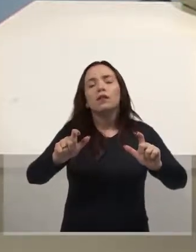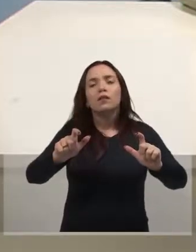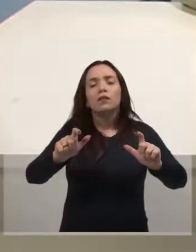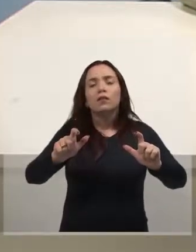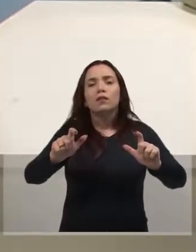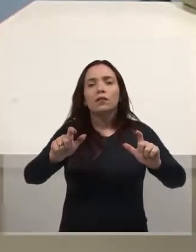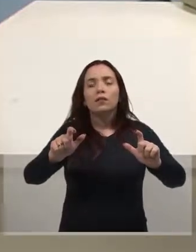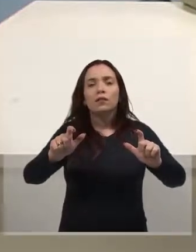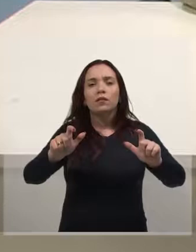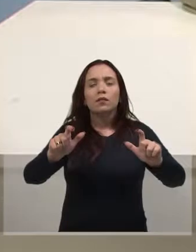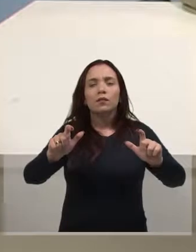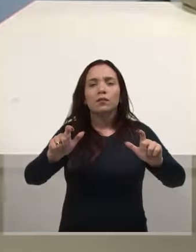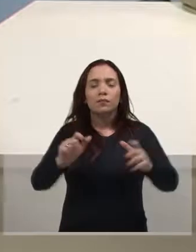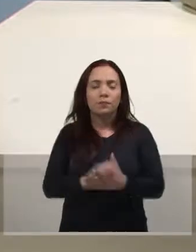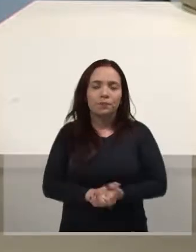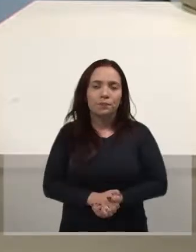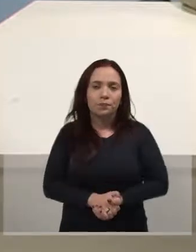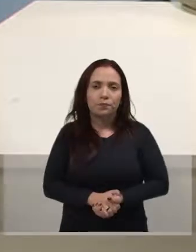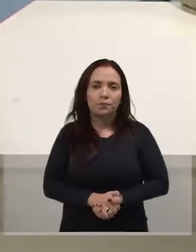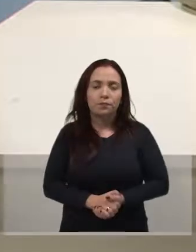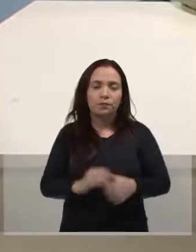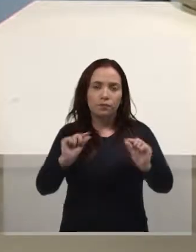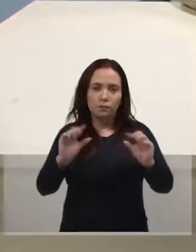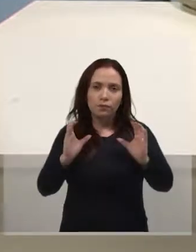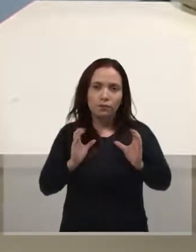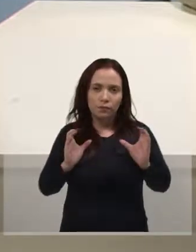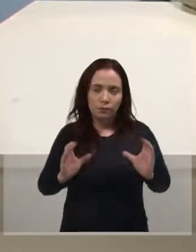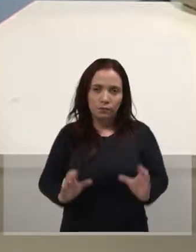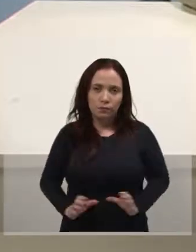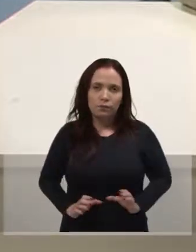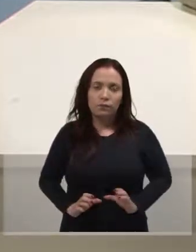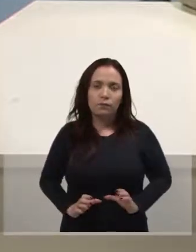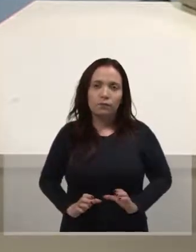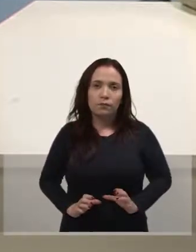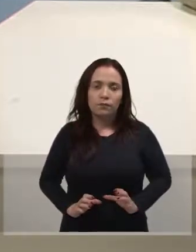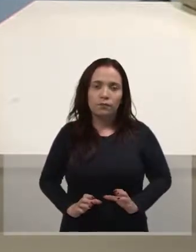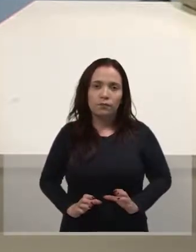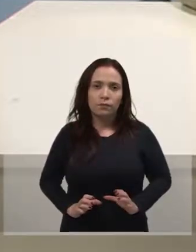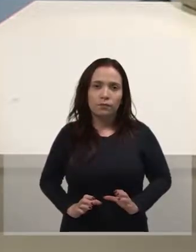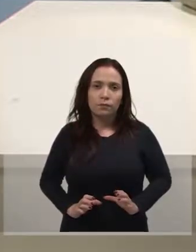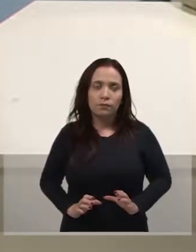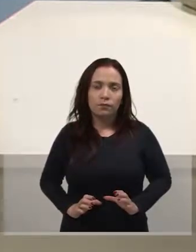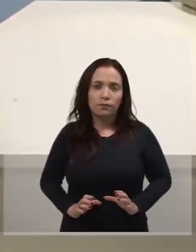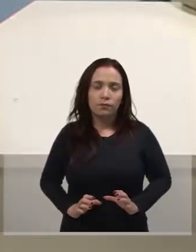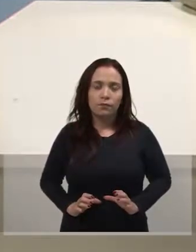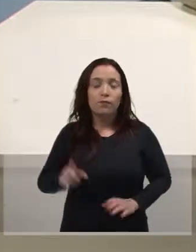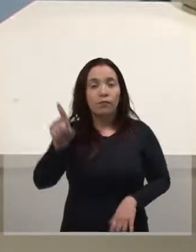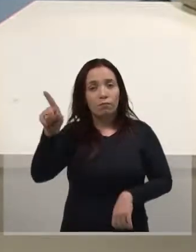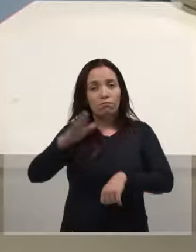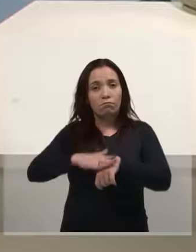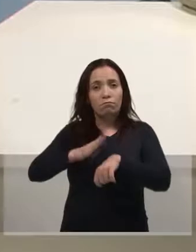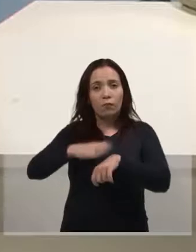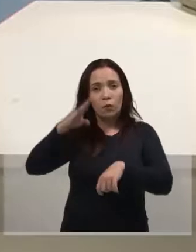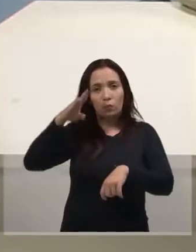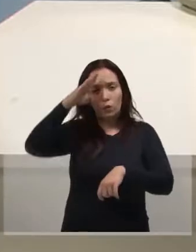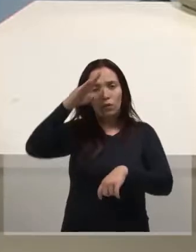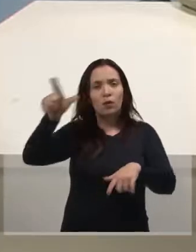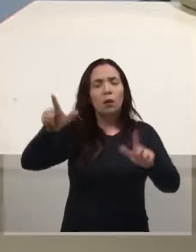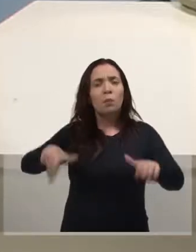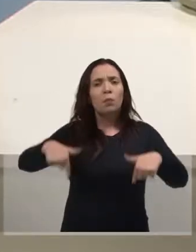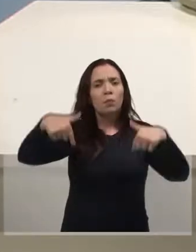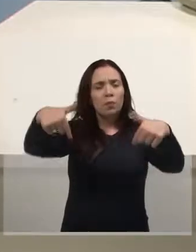análise com o comportamento, né, as atitudes do presidente Jair Bolsonaro